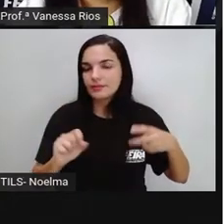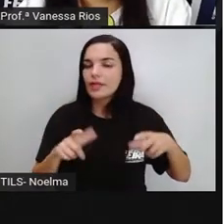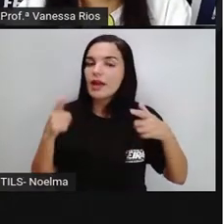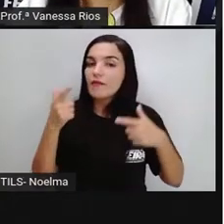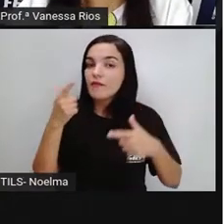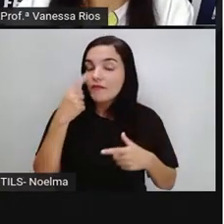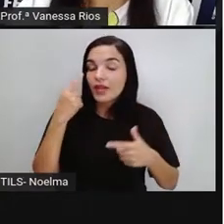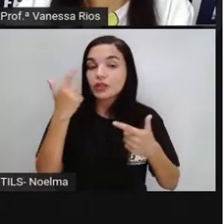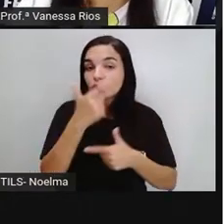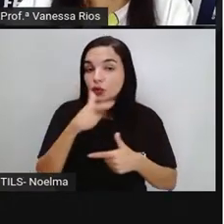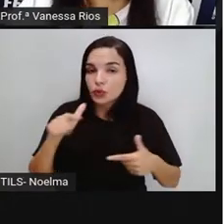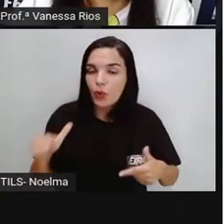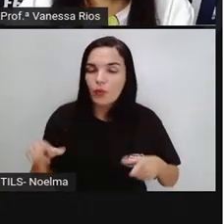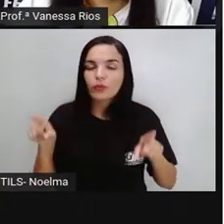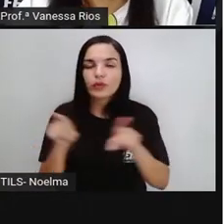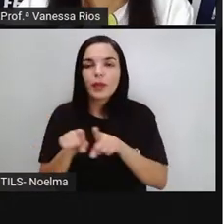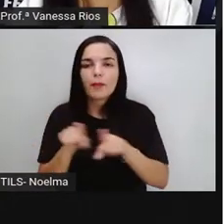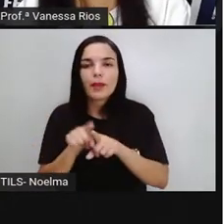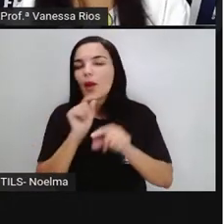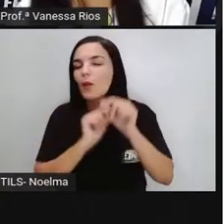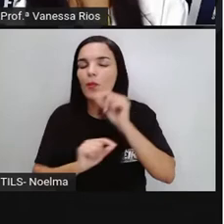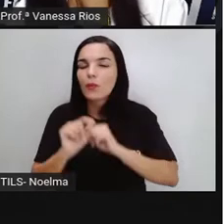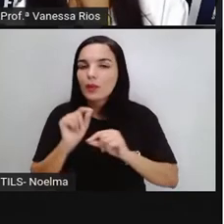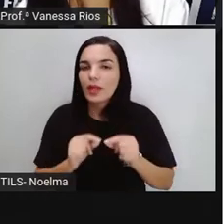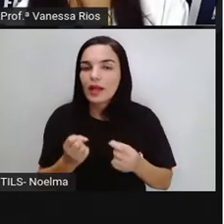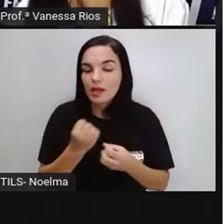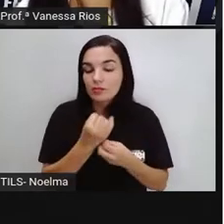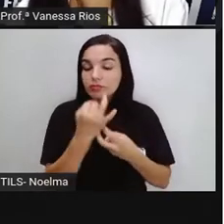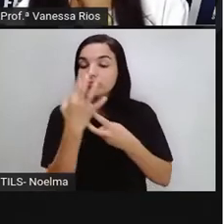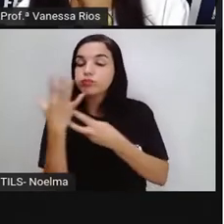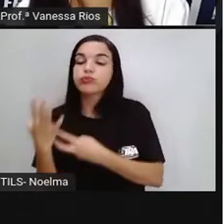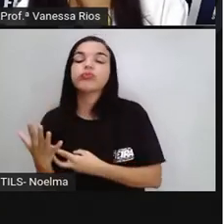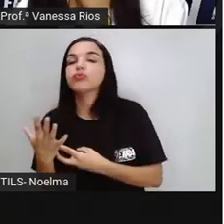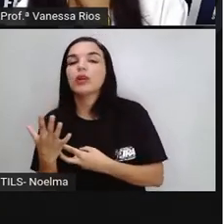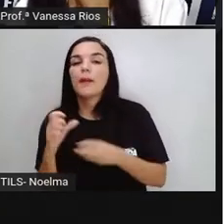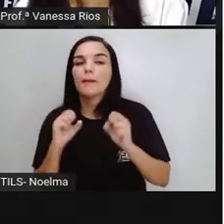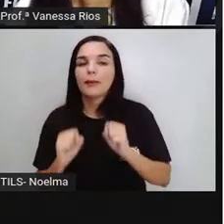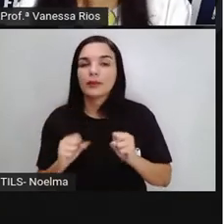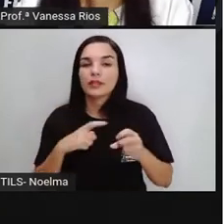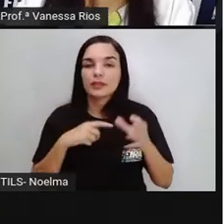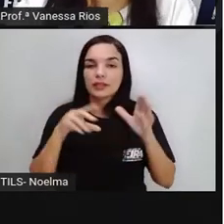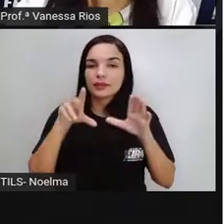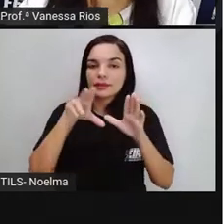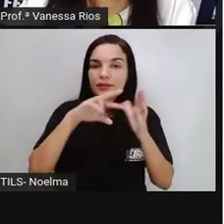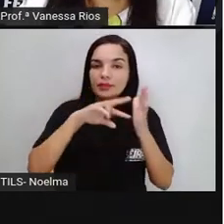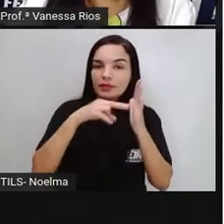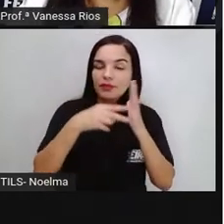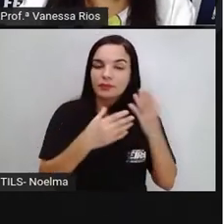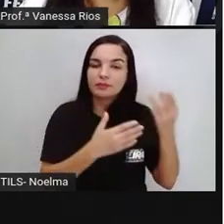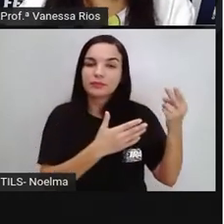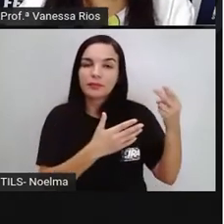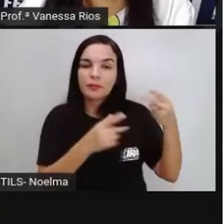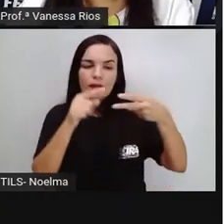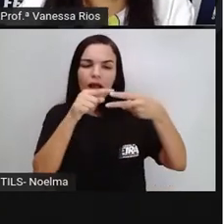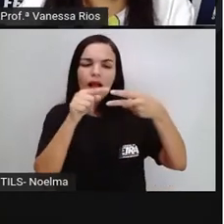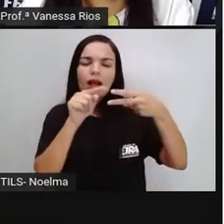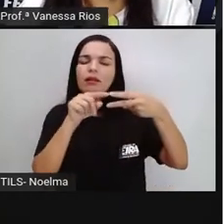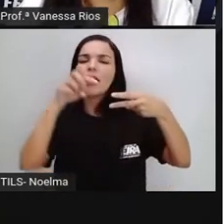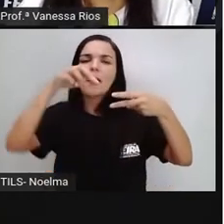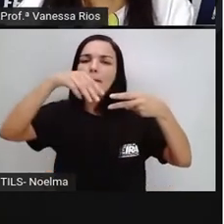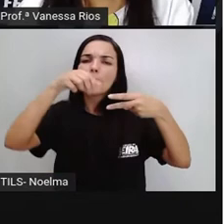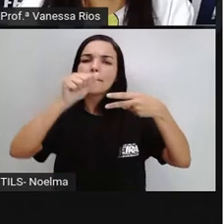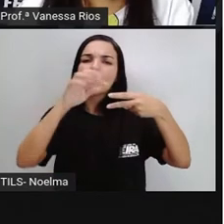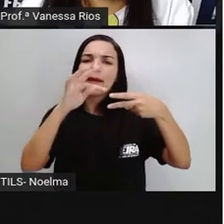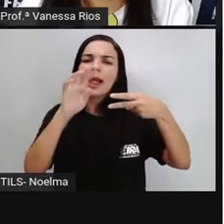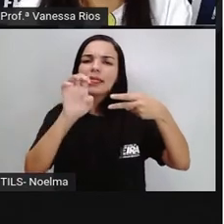uma vez, né? Quais são os bens que estão contidos nessas definições? Quais são os bens que são considerados